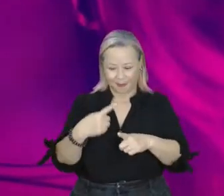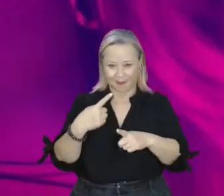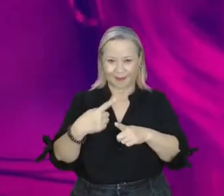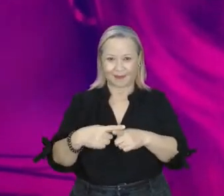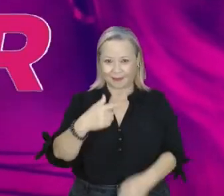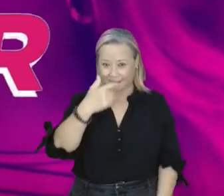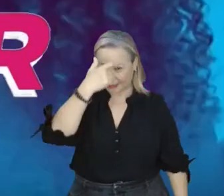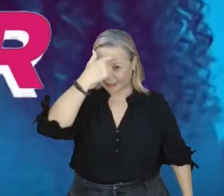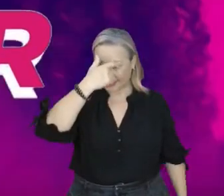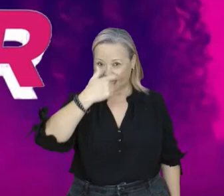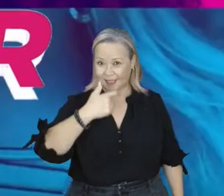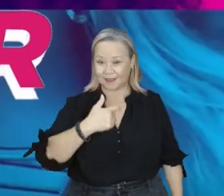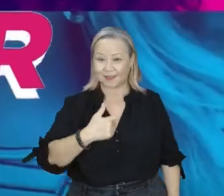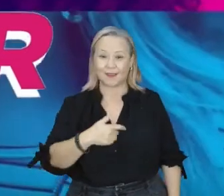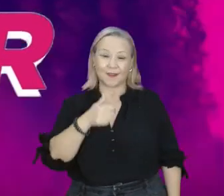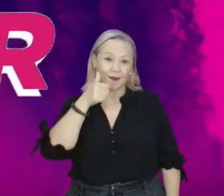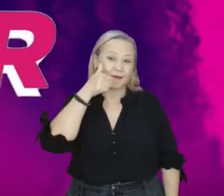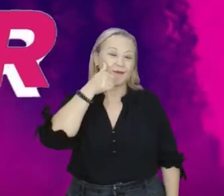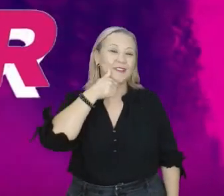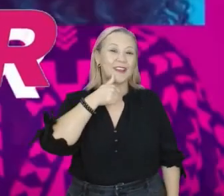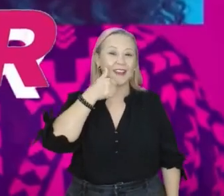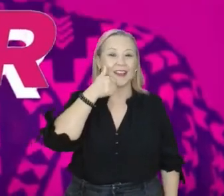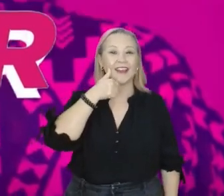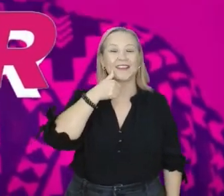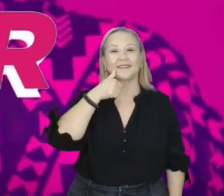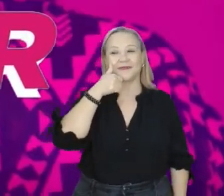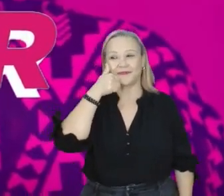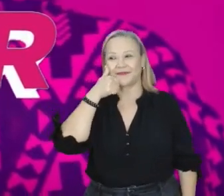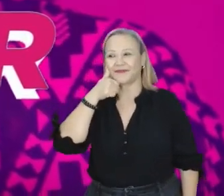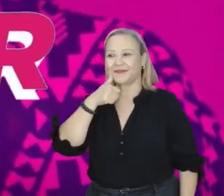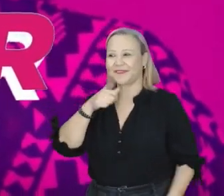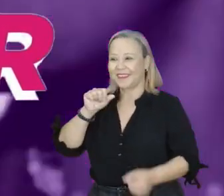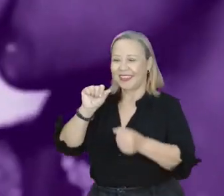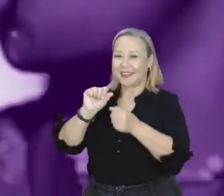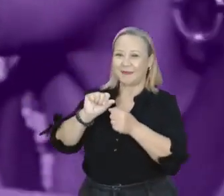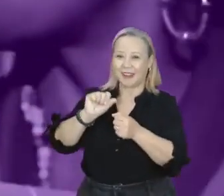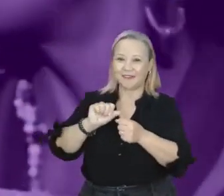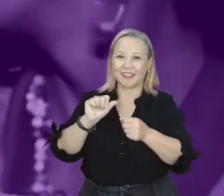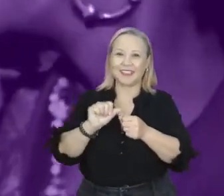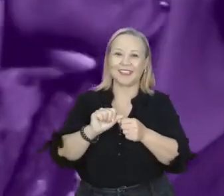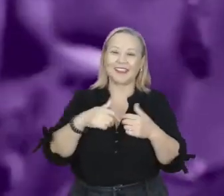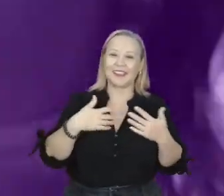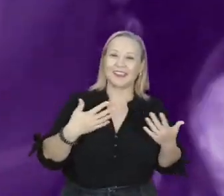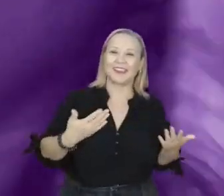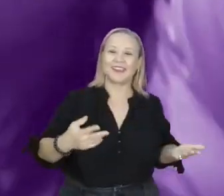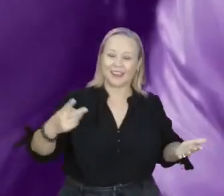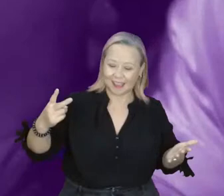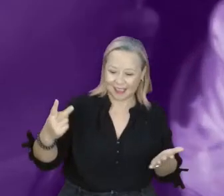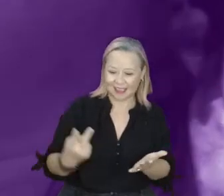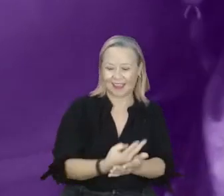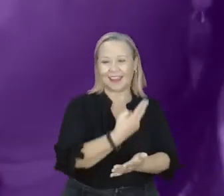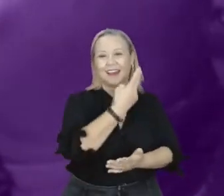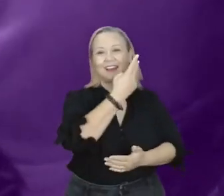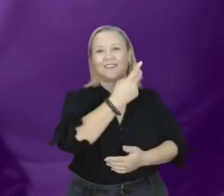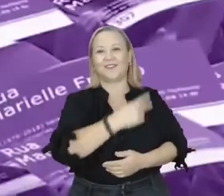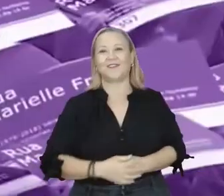Porque eu sou mulher pra fazer